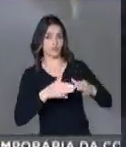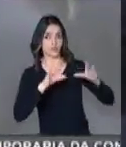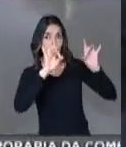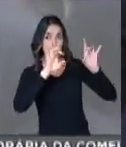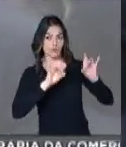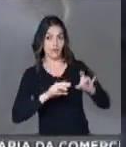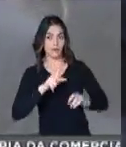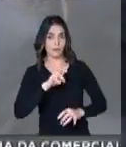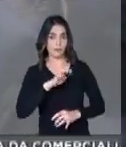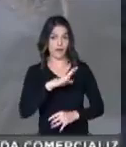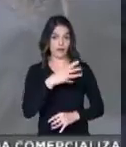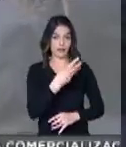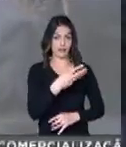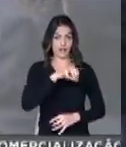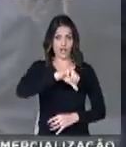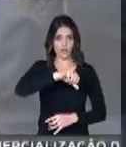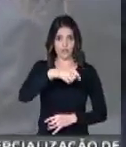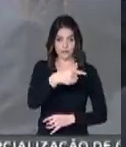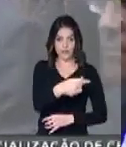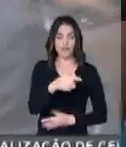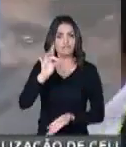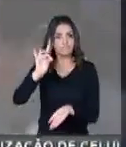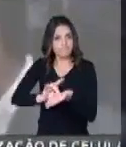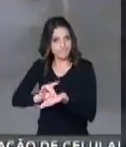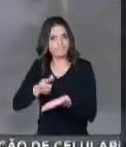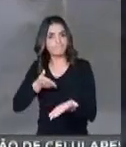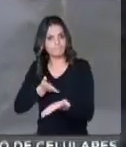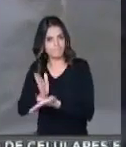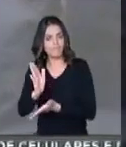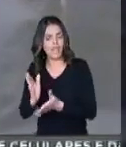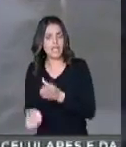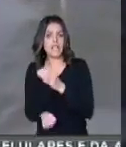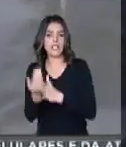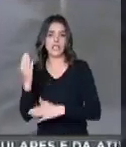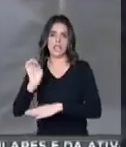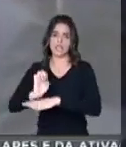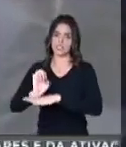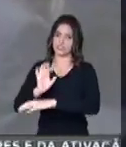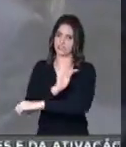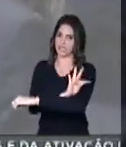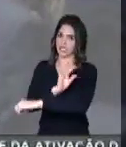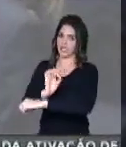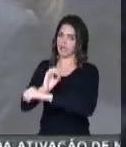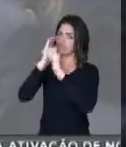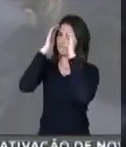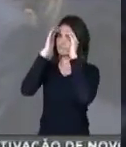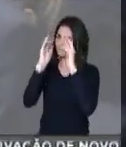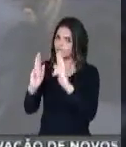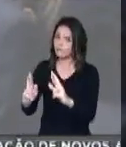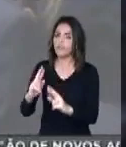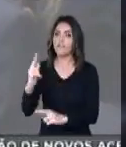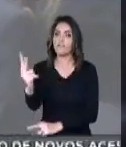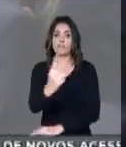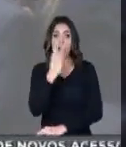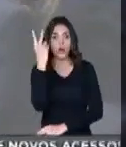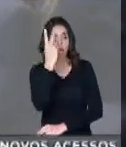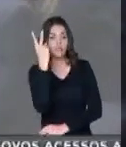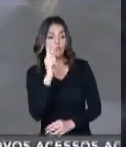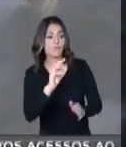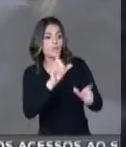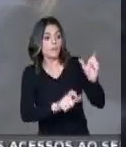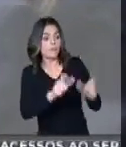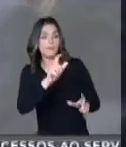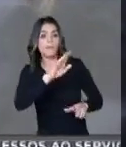PEC 397, que convalida os atos de criação do estado, que dá o respeito devido, a valorização aos